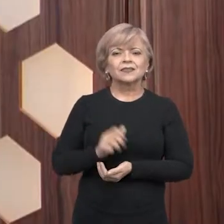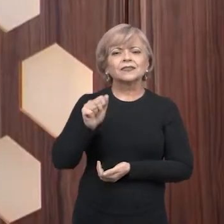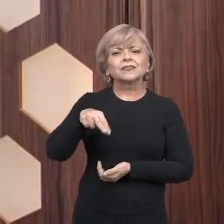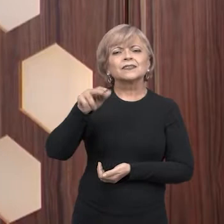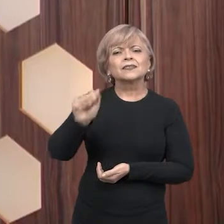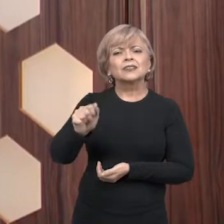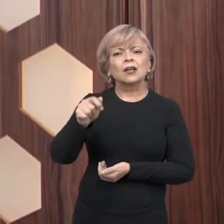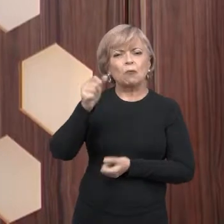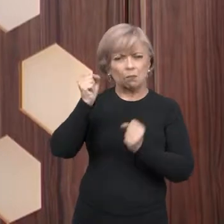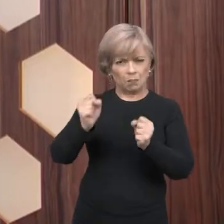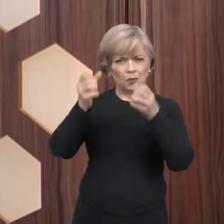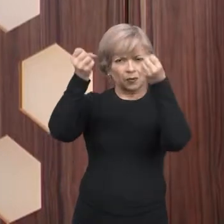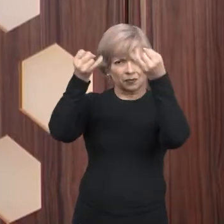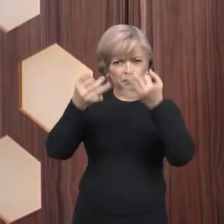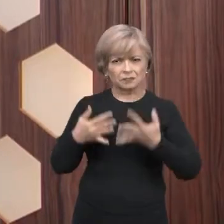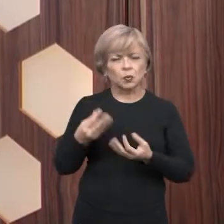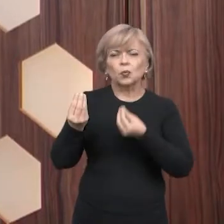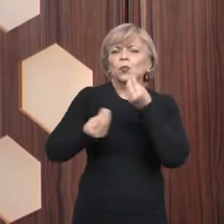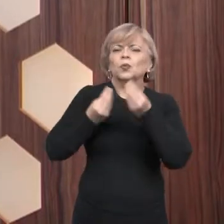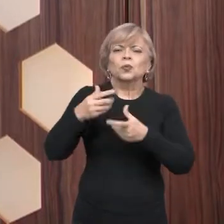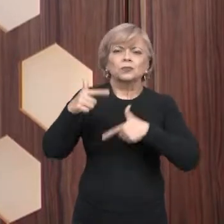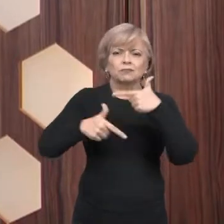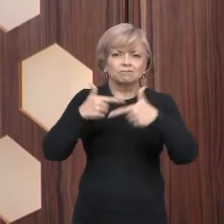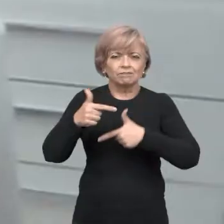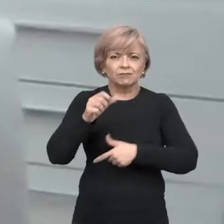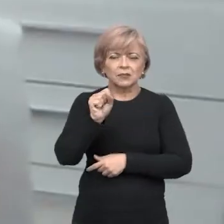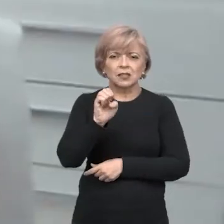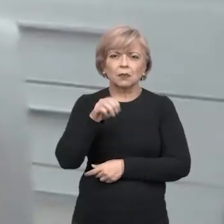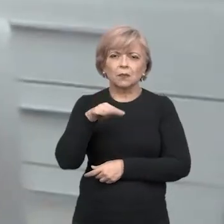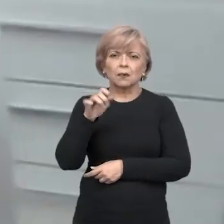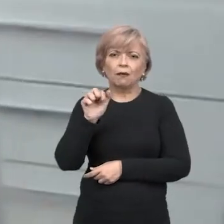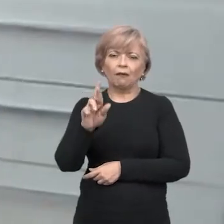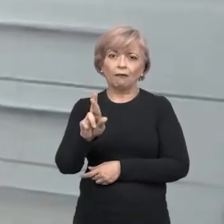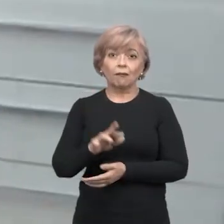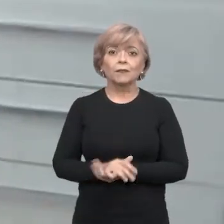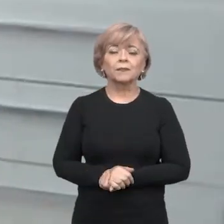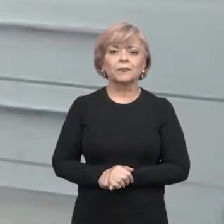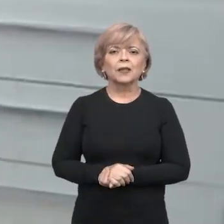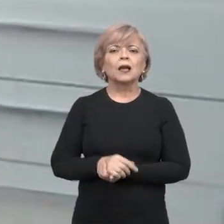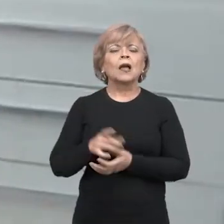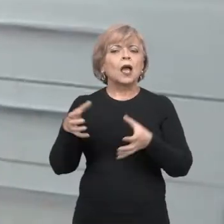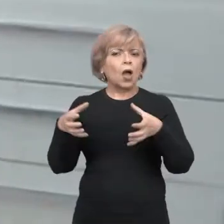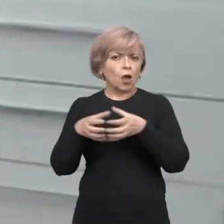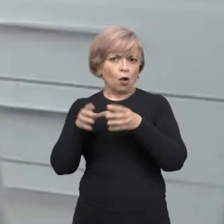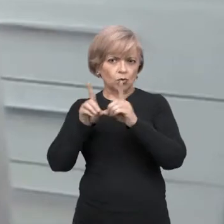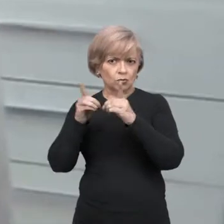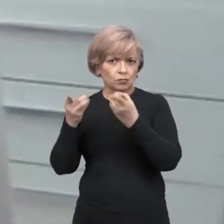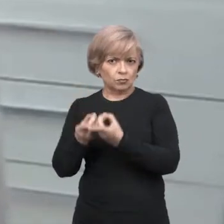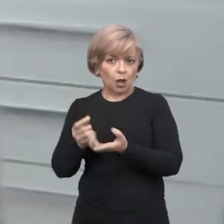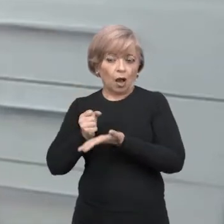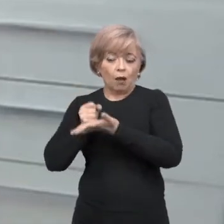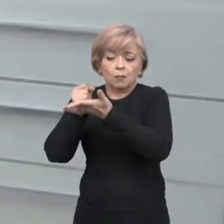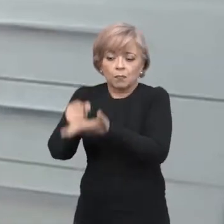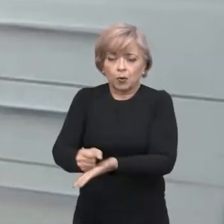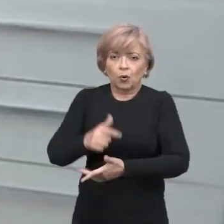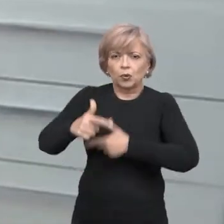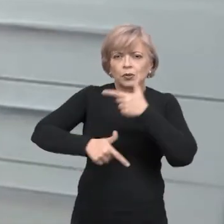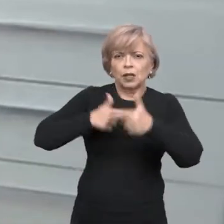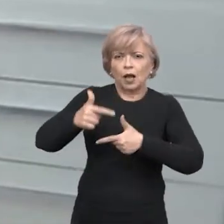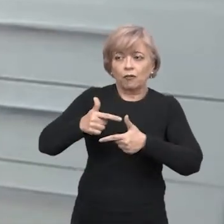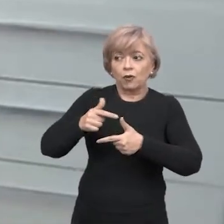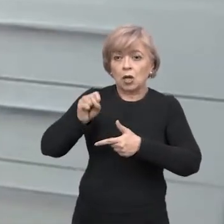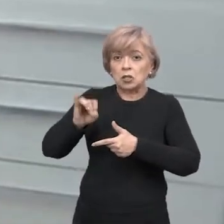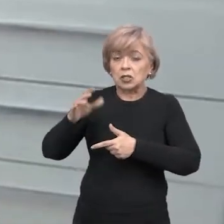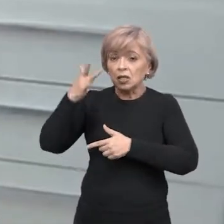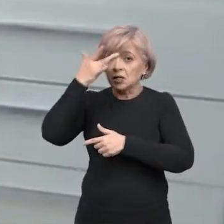poderia explicar o que é e como funciona o semear o semear é um órgão de apoio que funciona mediante